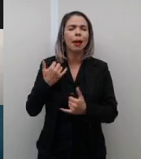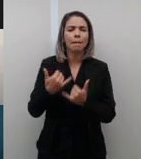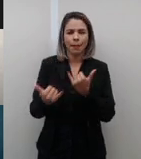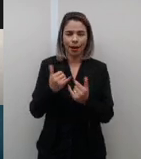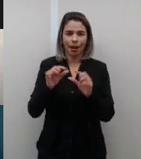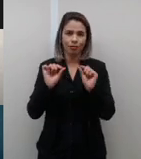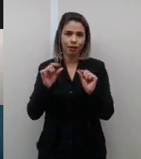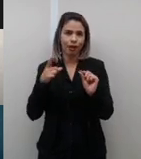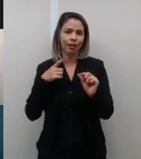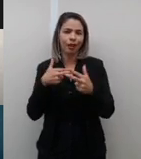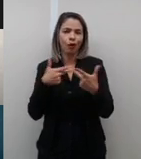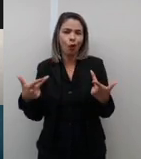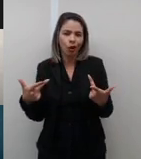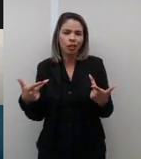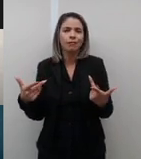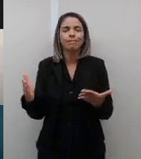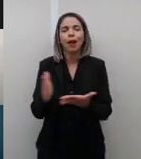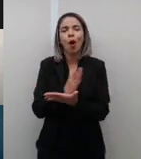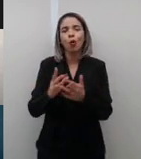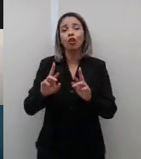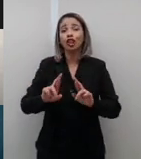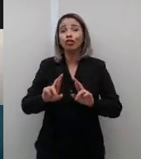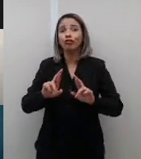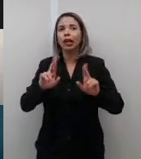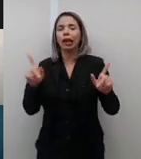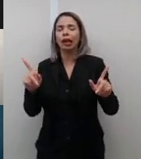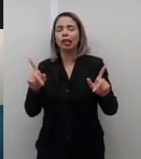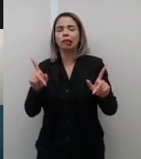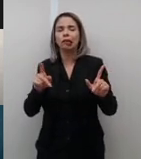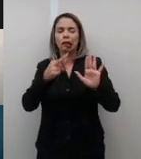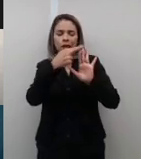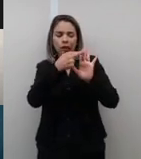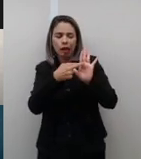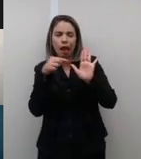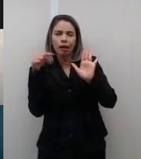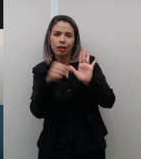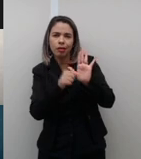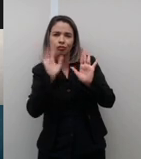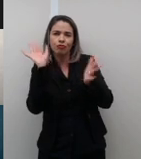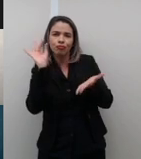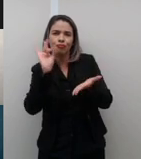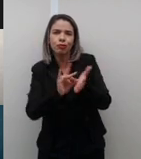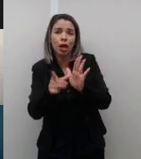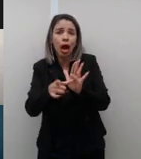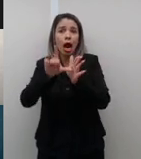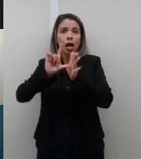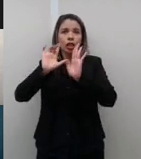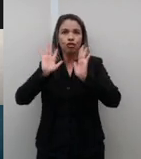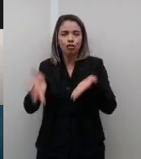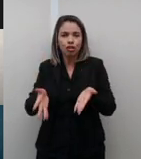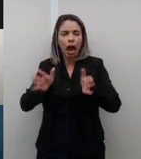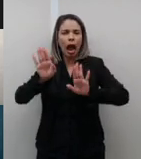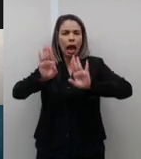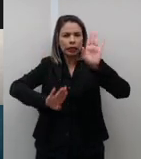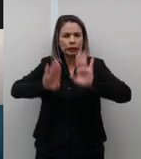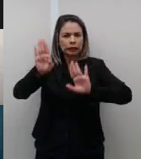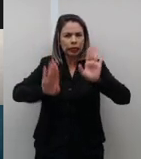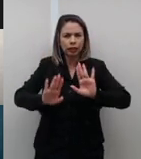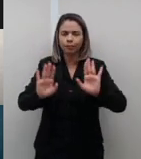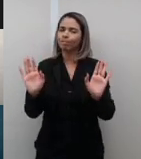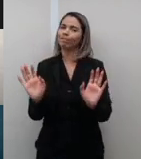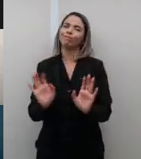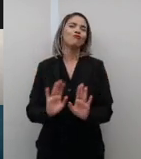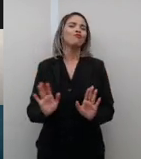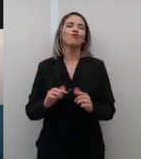consiste, excelências, na existência desses critérios previamente estabelecidos em edital de licitação e também no contrato administrativo firmado